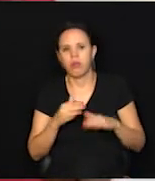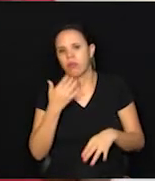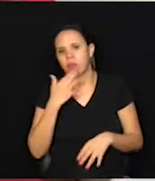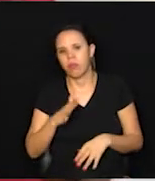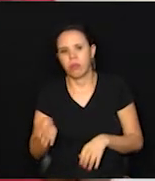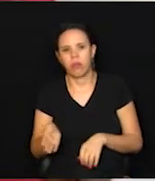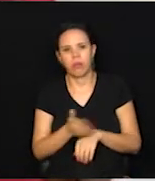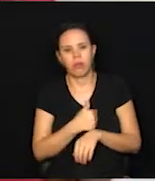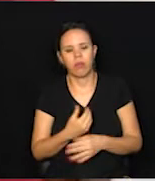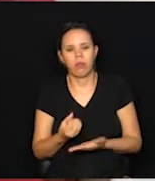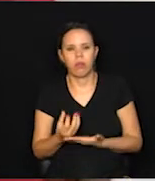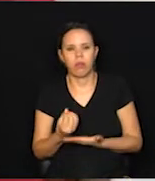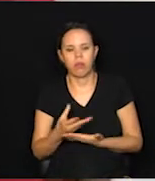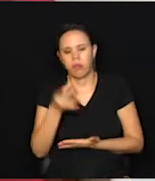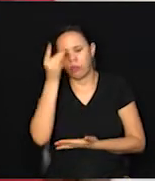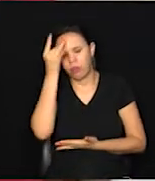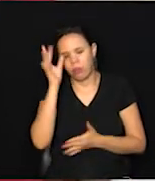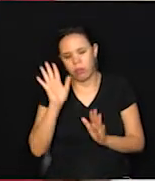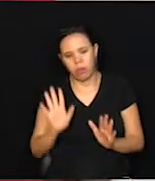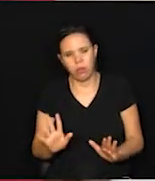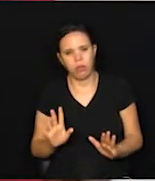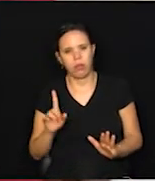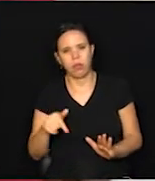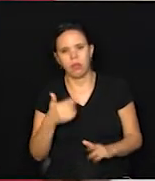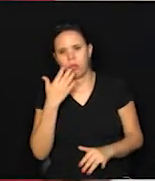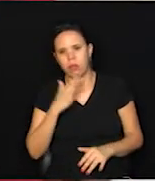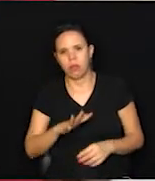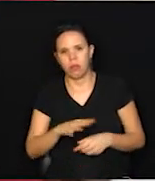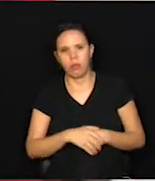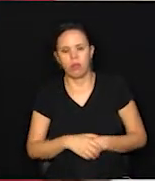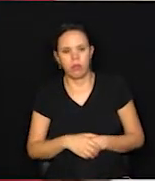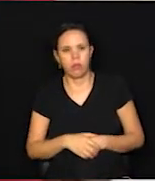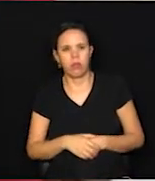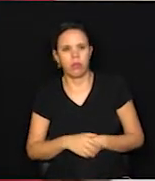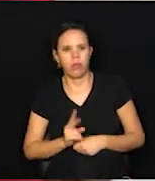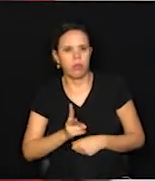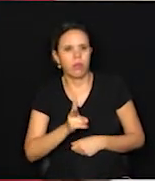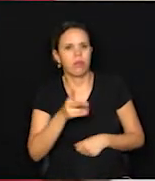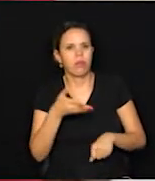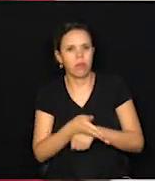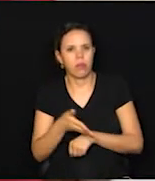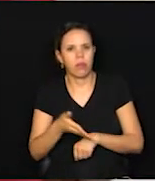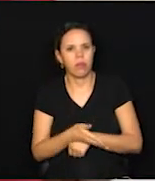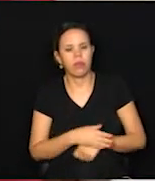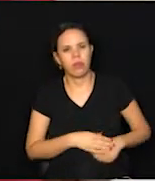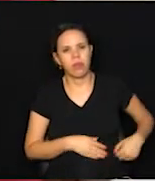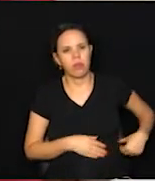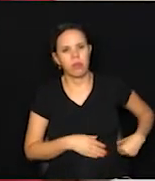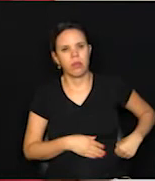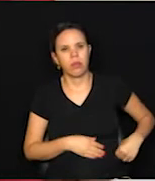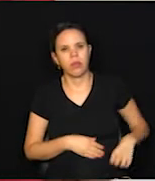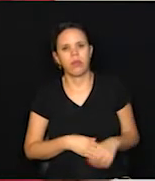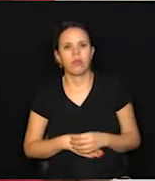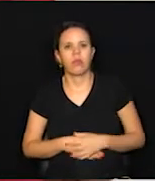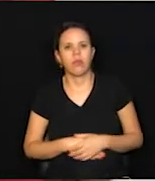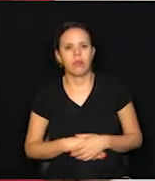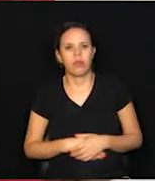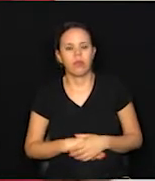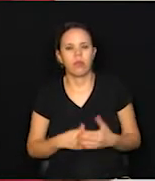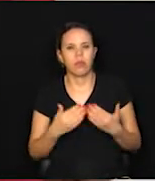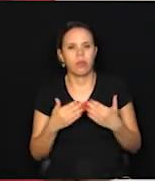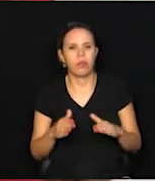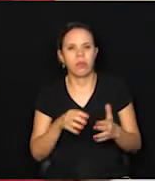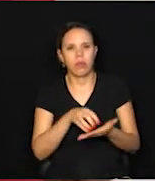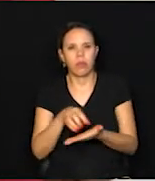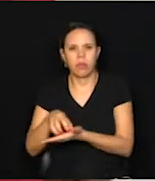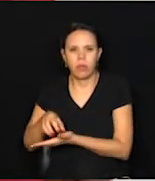da alfabetização. Essas crianças, elas continuam frequentando informalmente